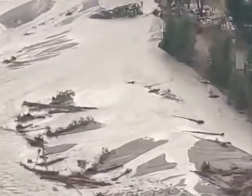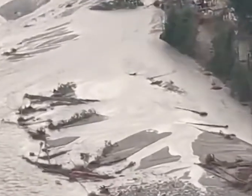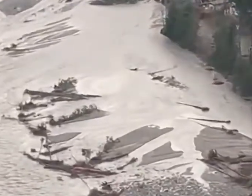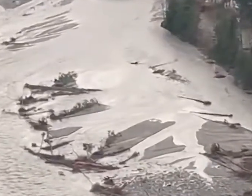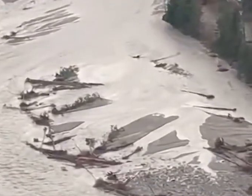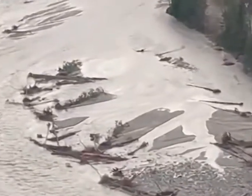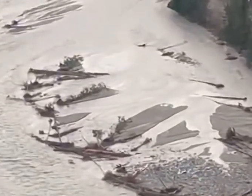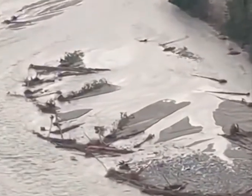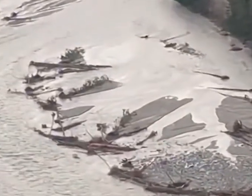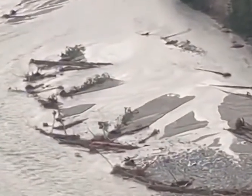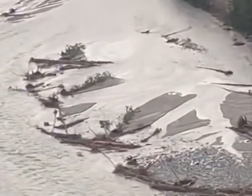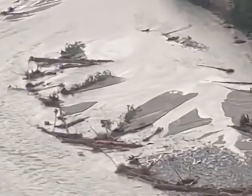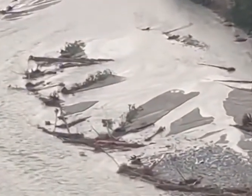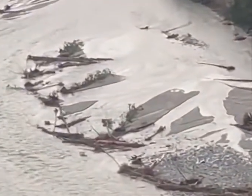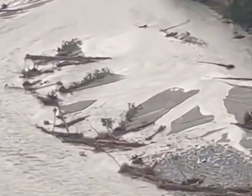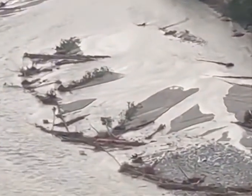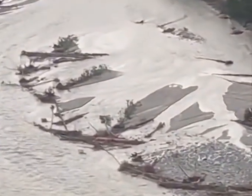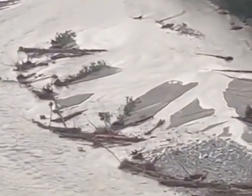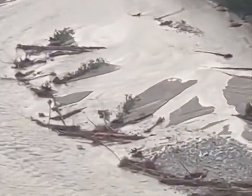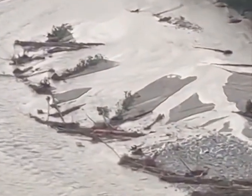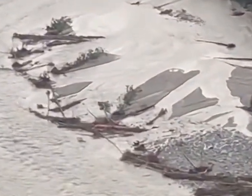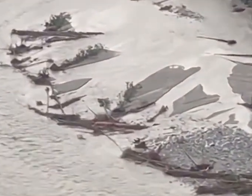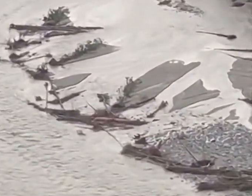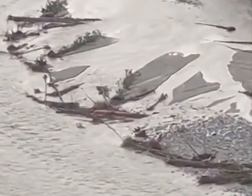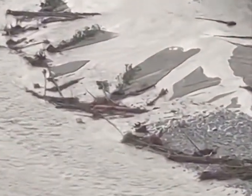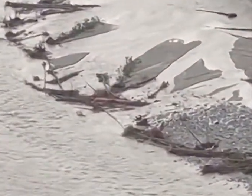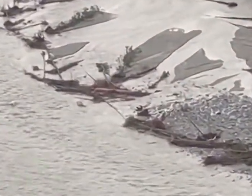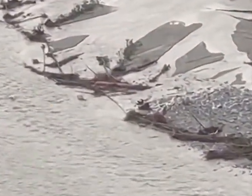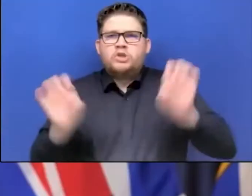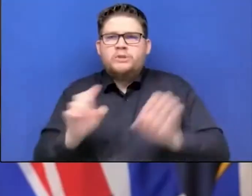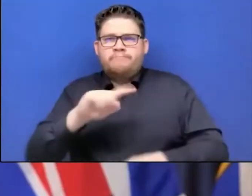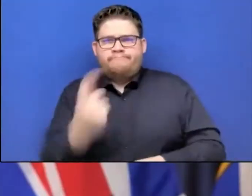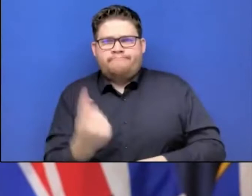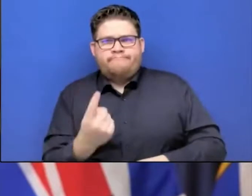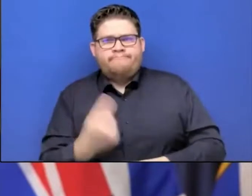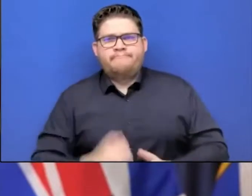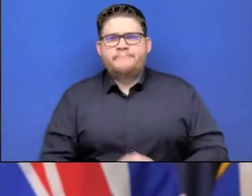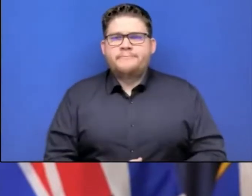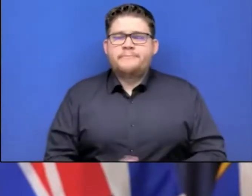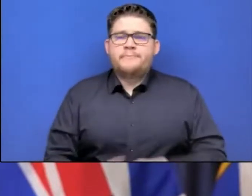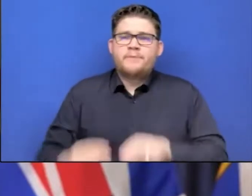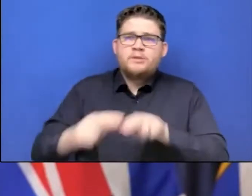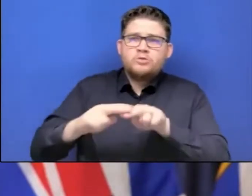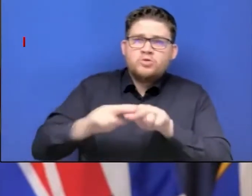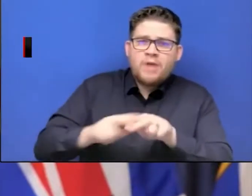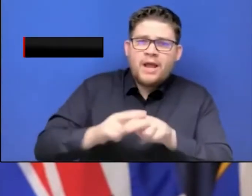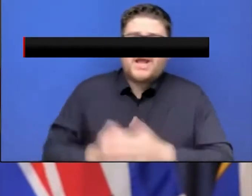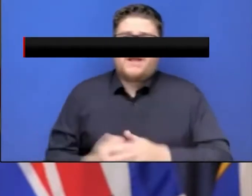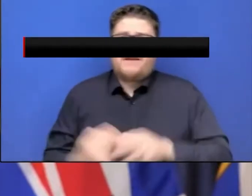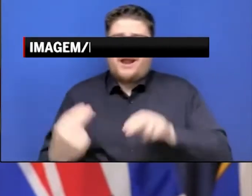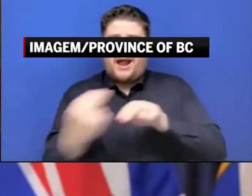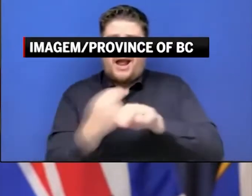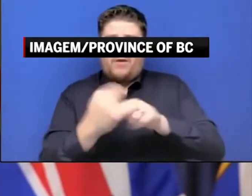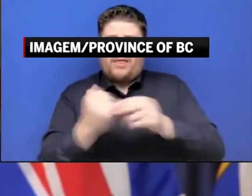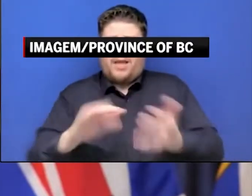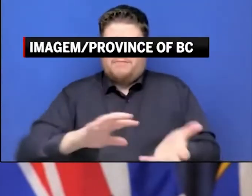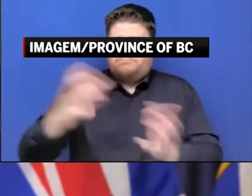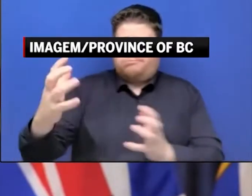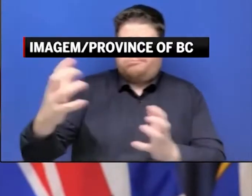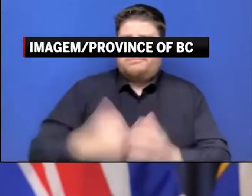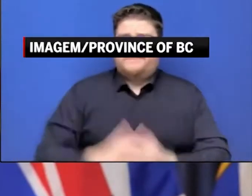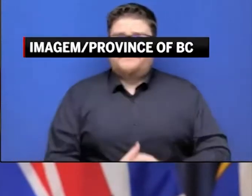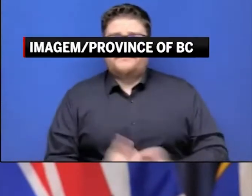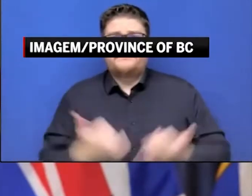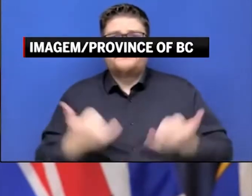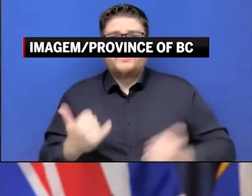últimos 500 anos. But the conditions are severe, therefore, as of noon today, the government of BC is